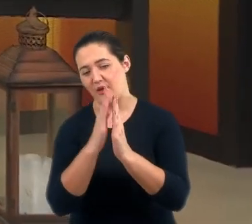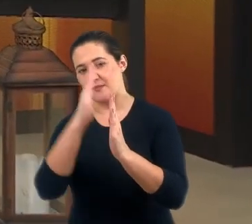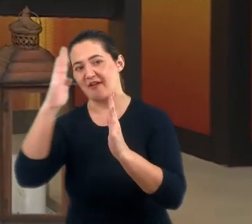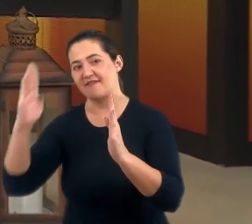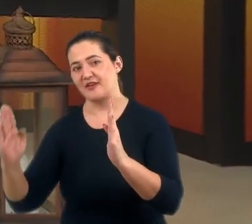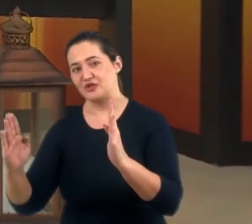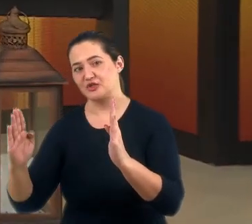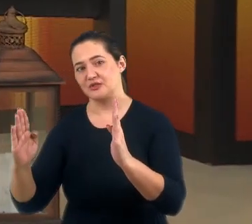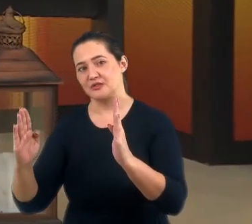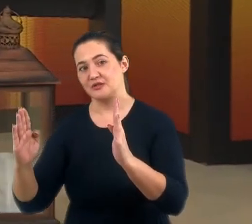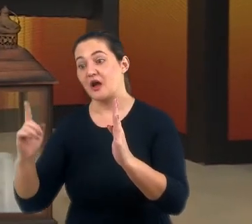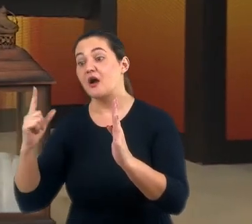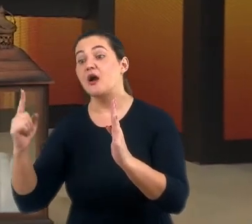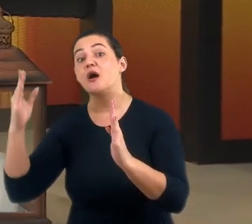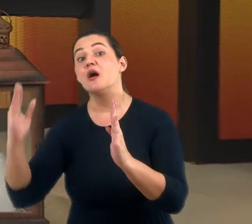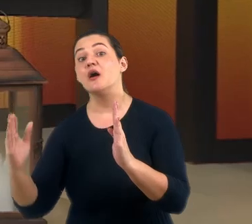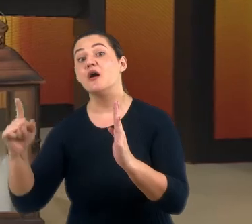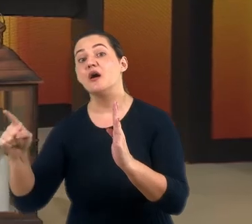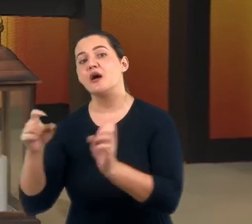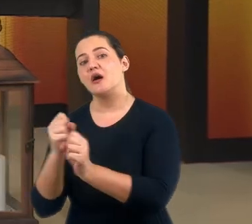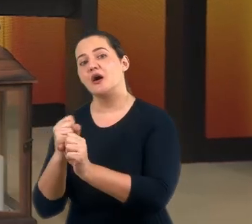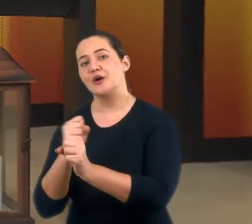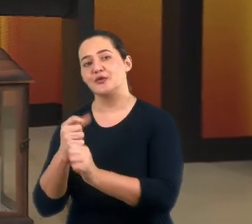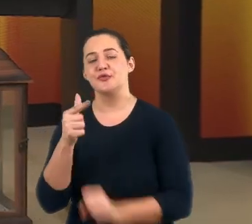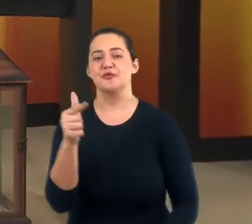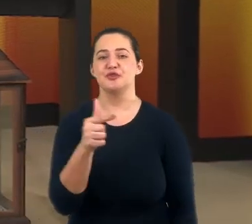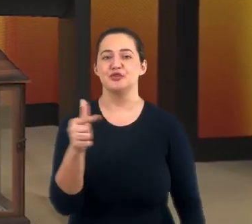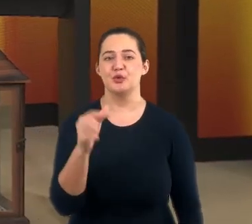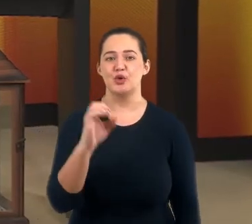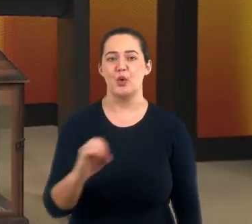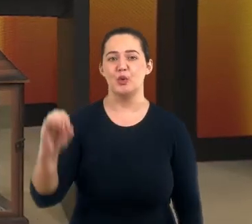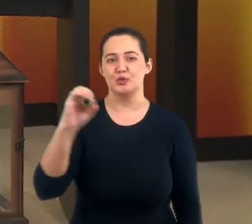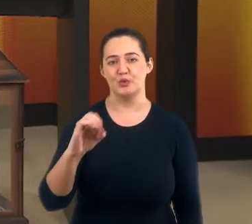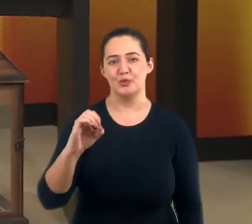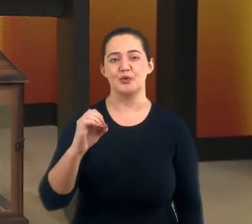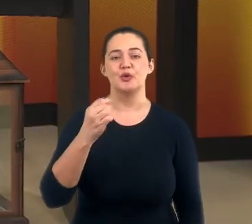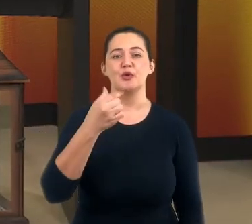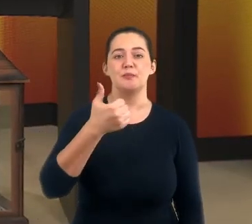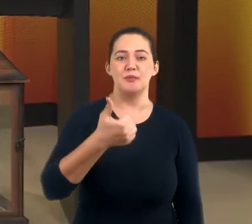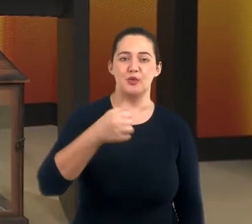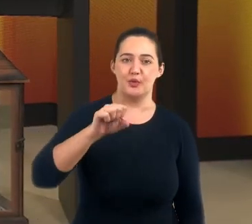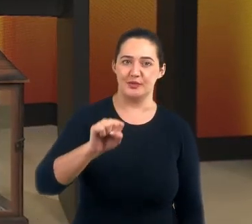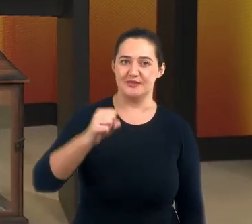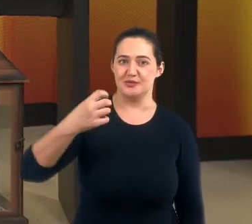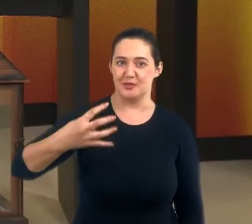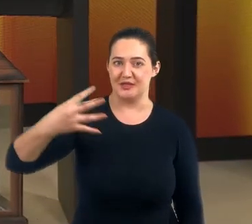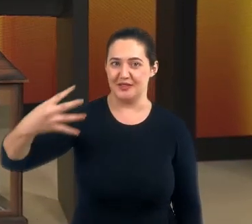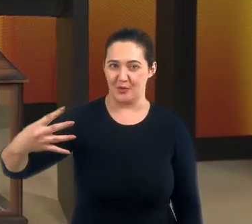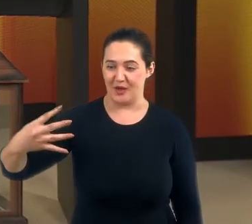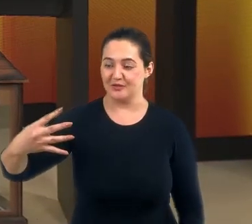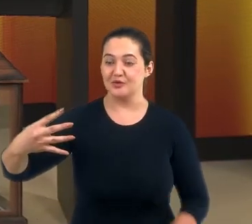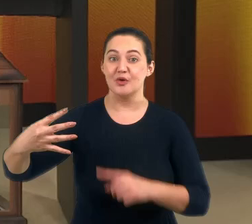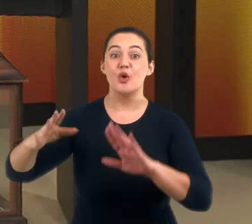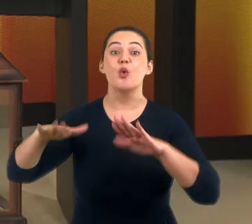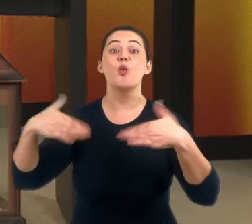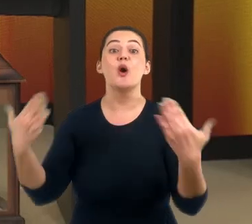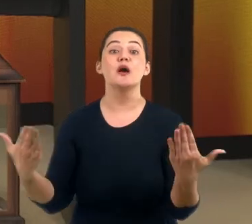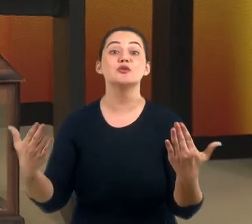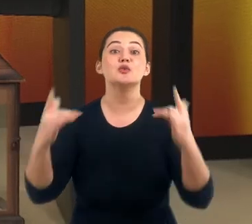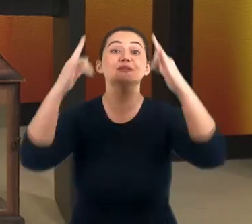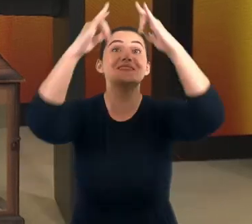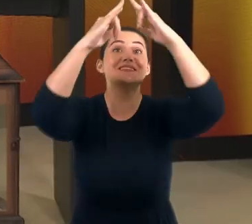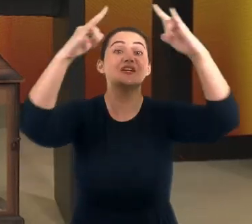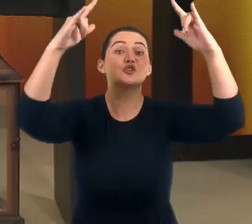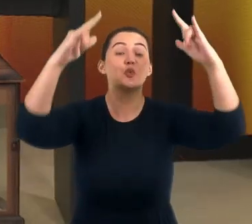vamos chegar? Precisamente no dia 22 de outubro de 1844, quando o santuário